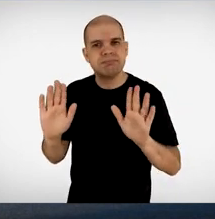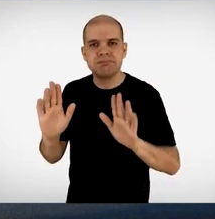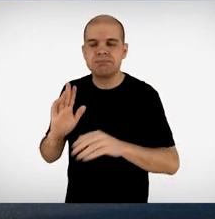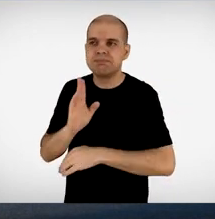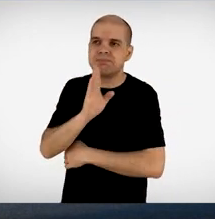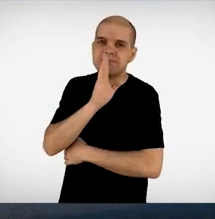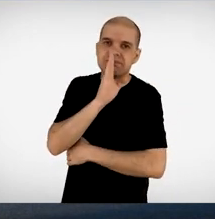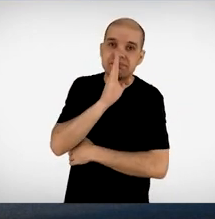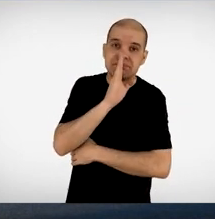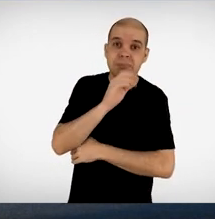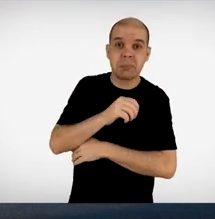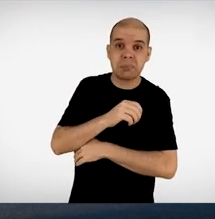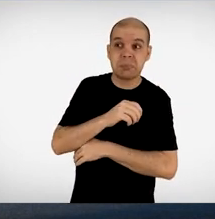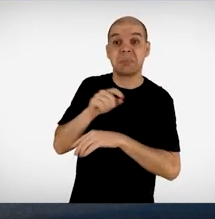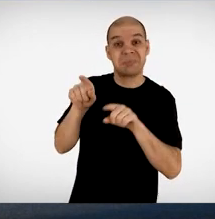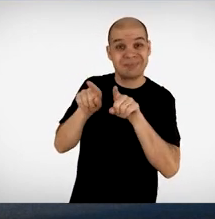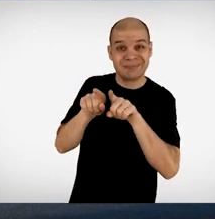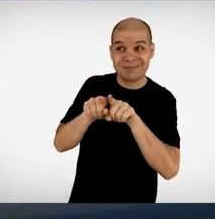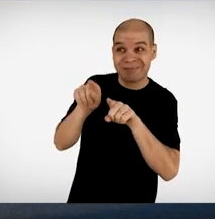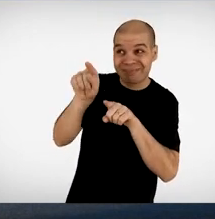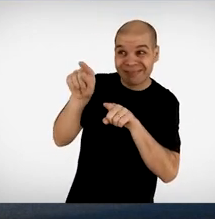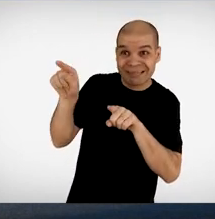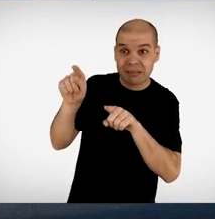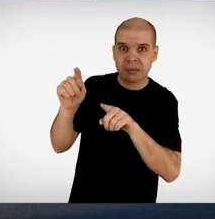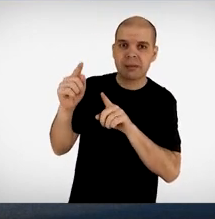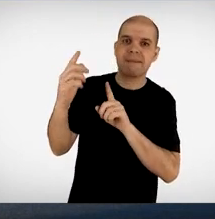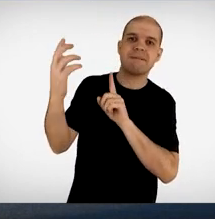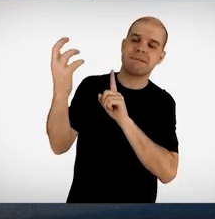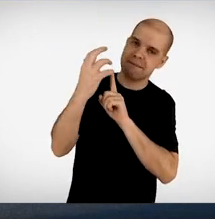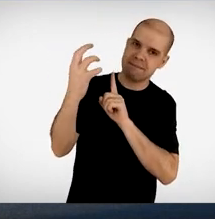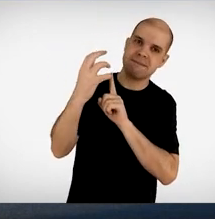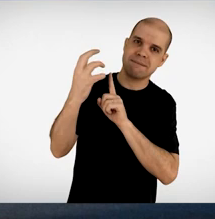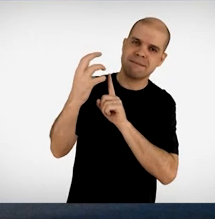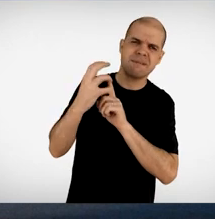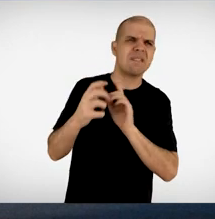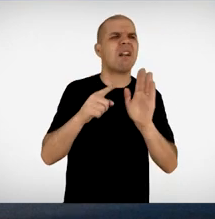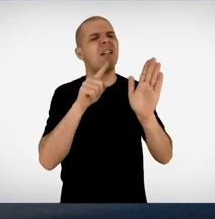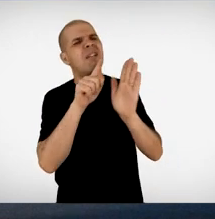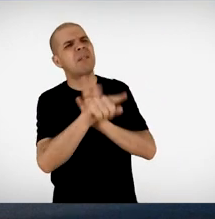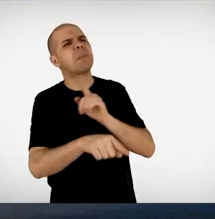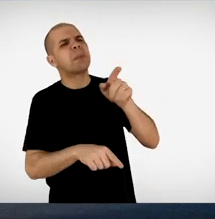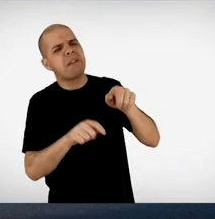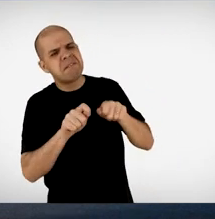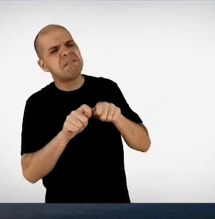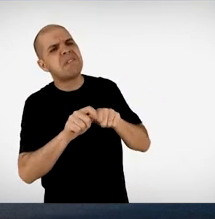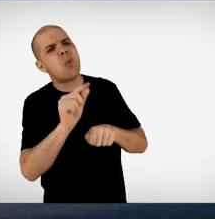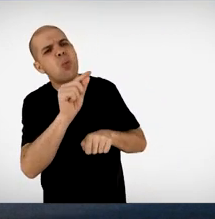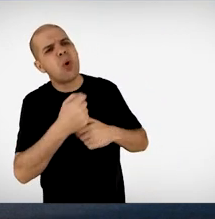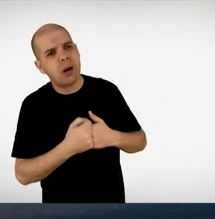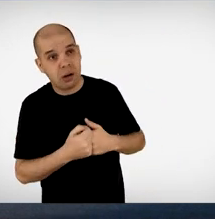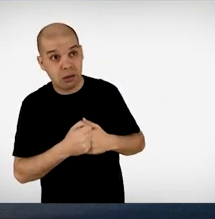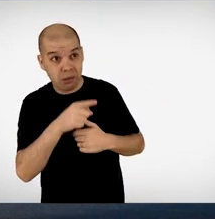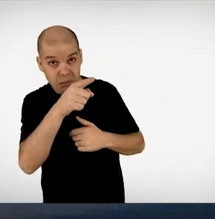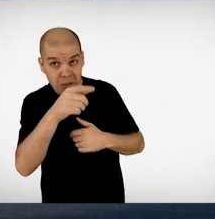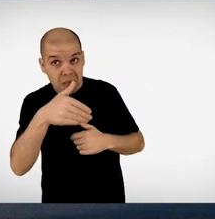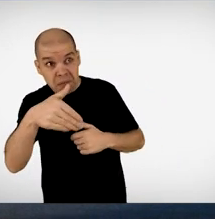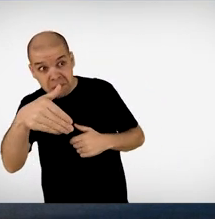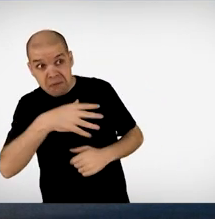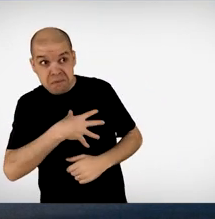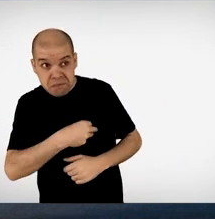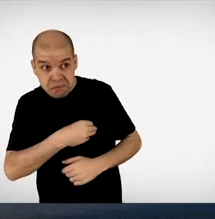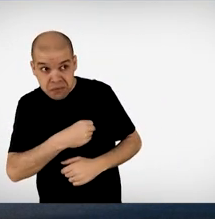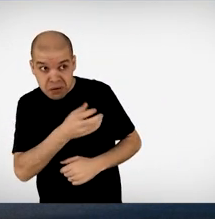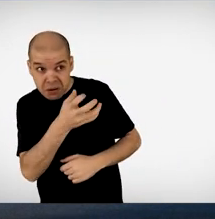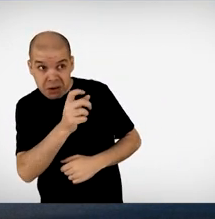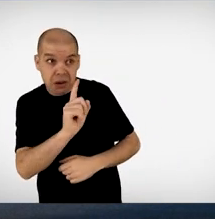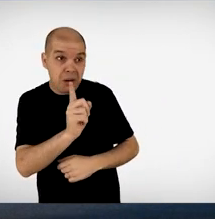aquelas pressões que estavam sendo pedidas para ela. As pessoas ficam perguntando, o que você faz? Você quer ter filho ou não? E aqui eu acho muito interessante que a resposta